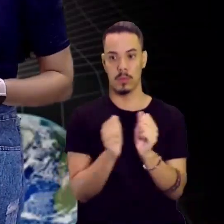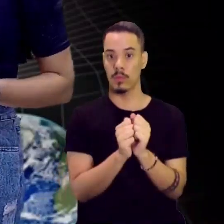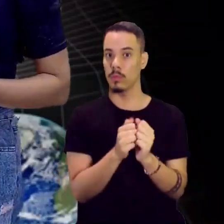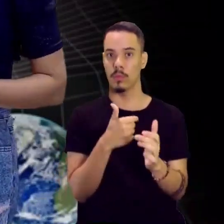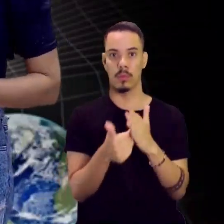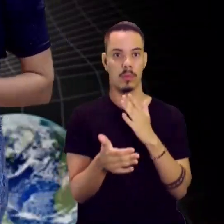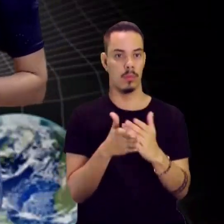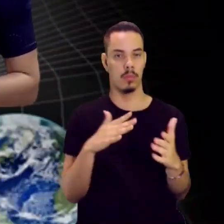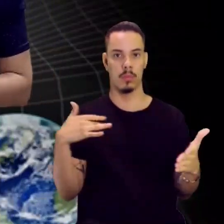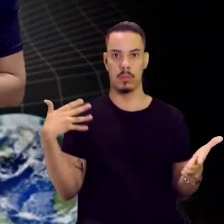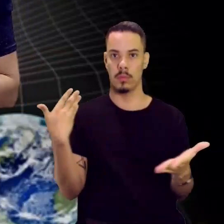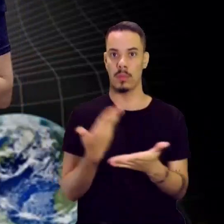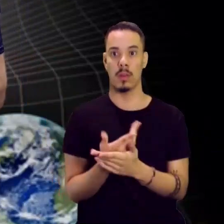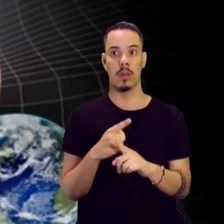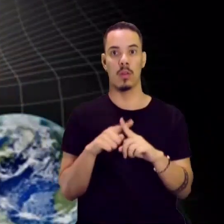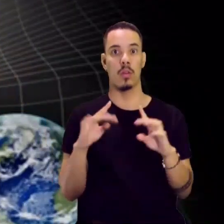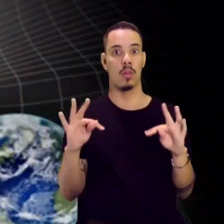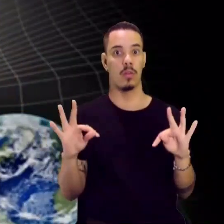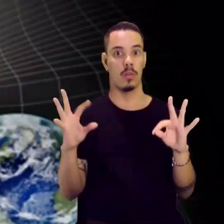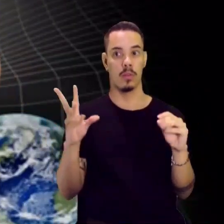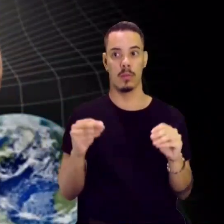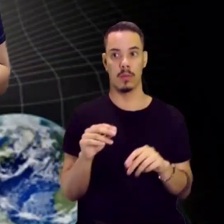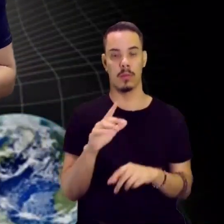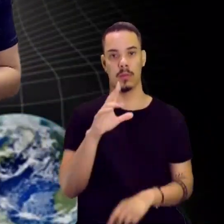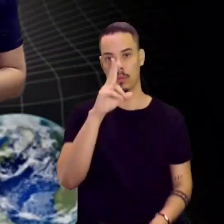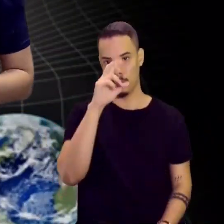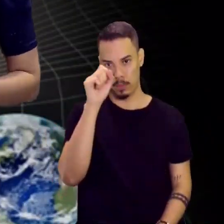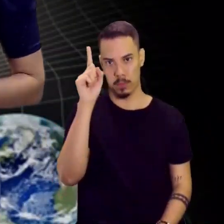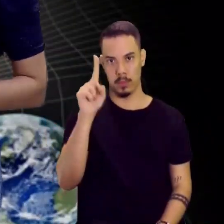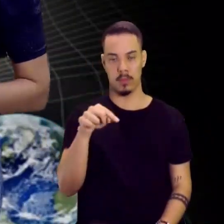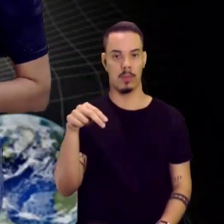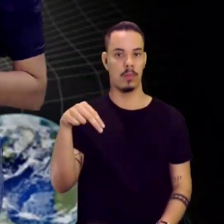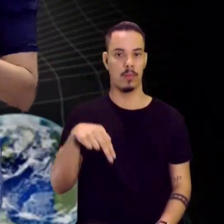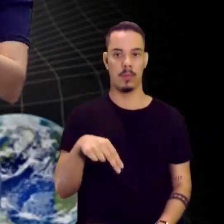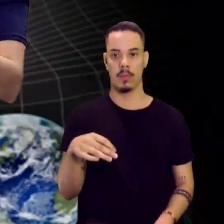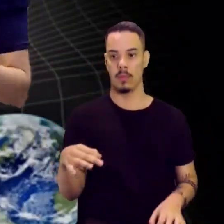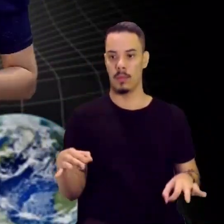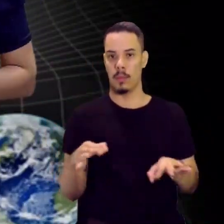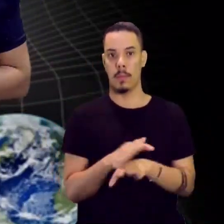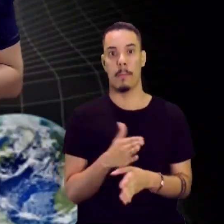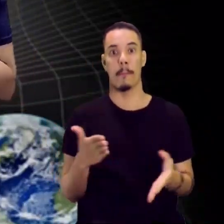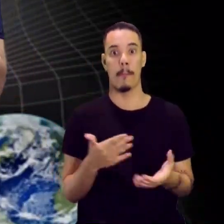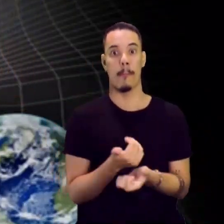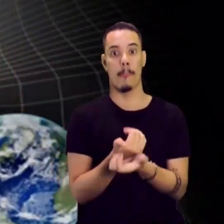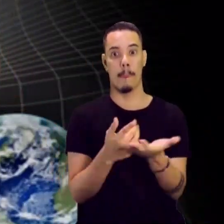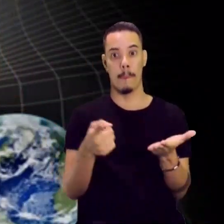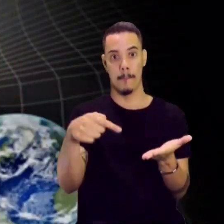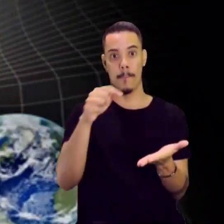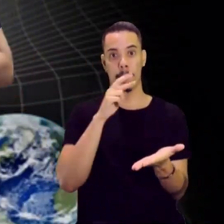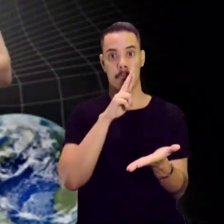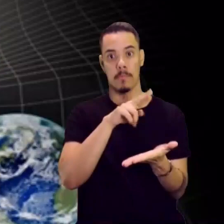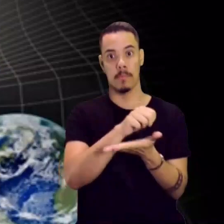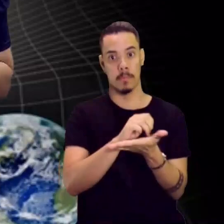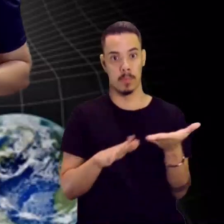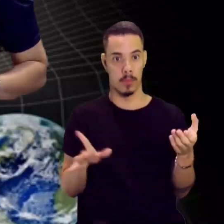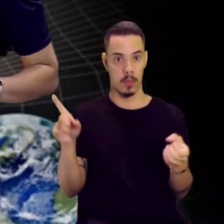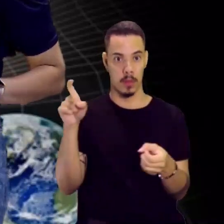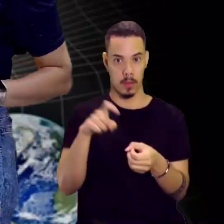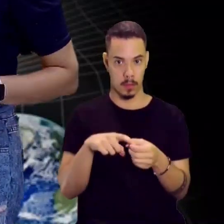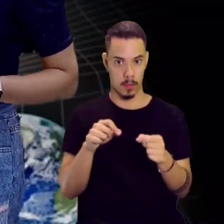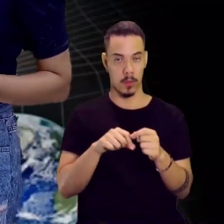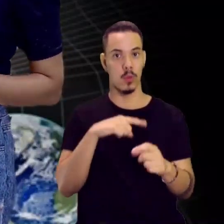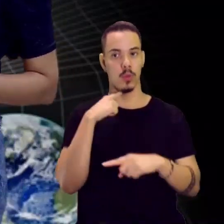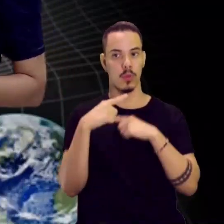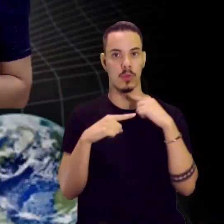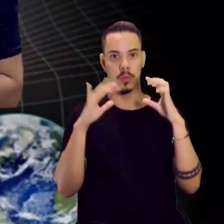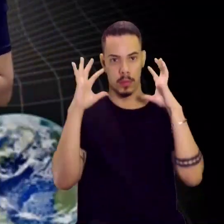assim por diante. Mas toda força independente é Newton. Exatamente. Né? E agora a gente vai deixar o pessoal com as atividades, daqui a pouco a gente volta para